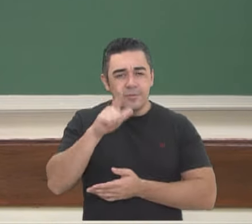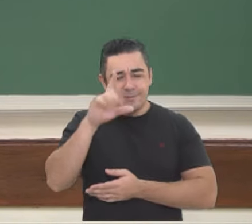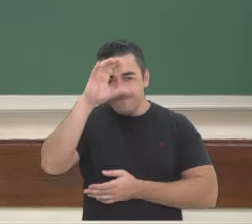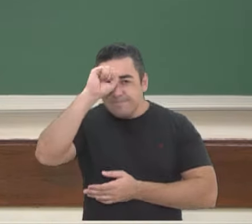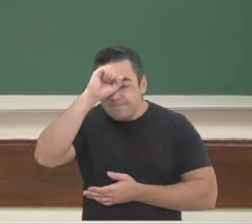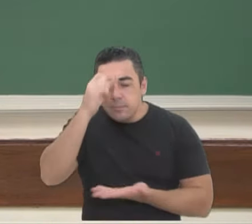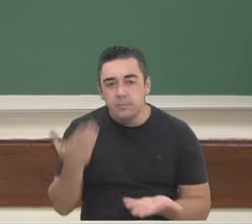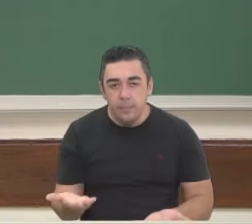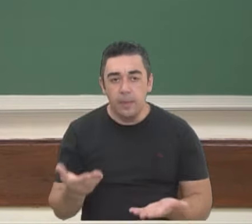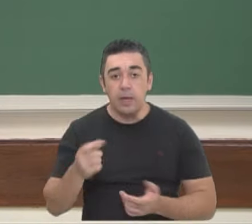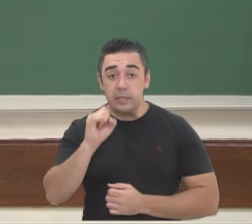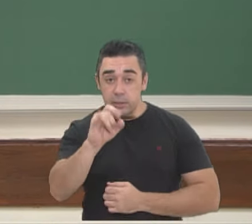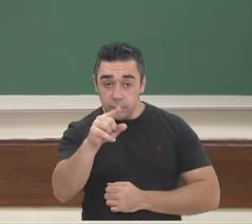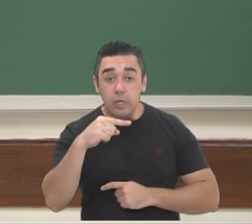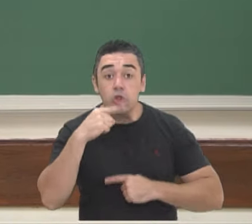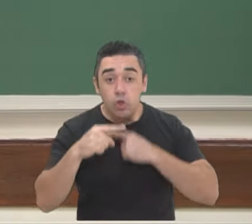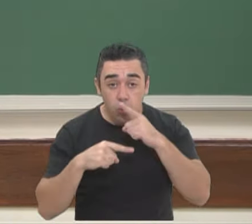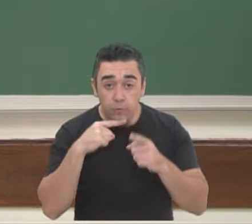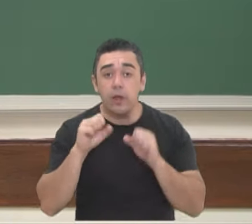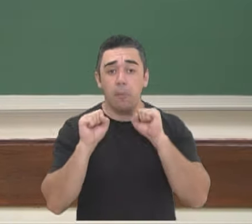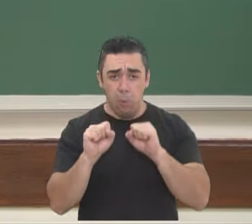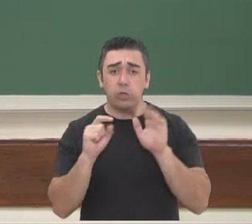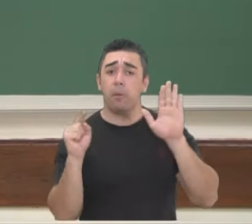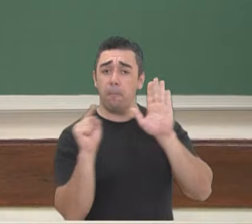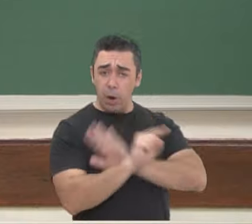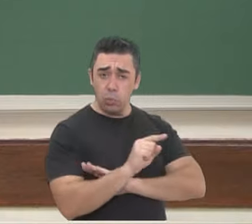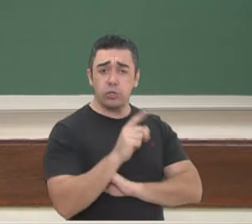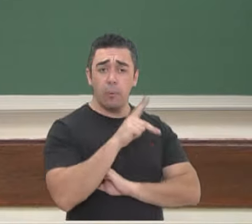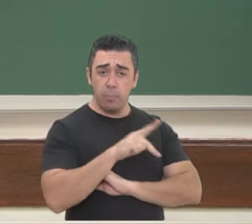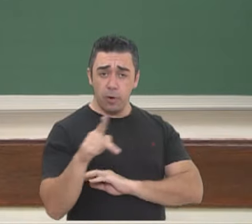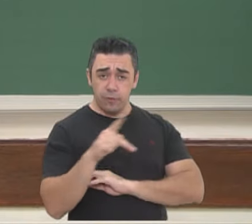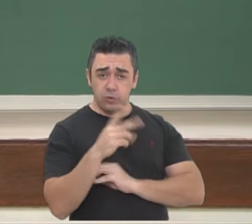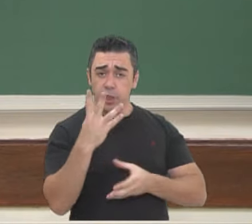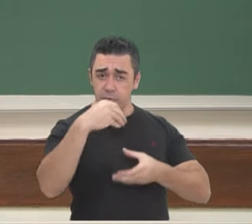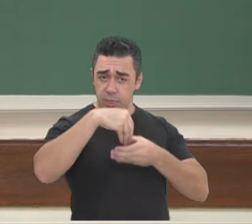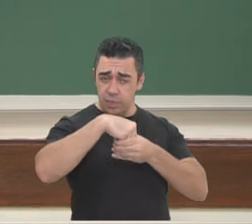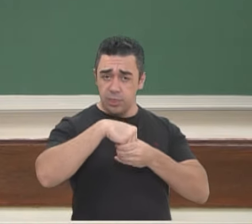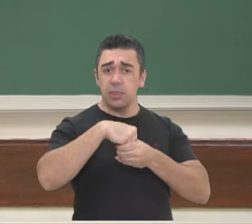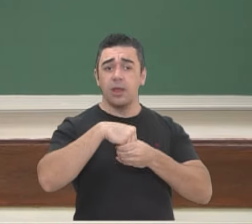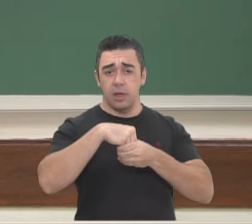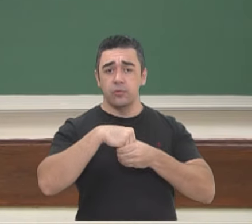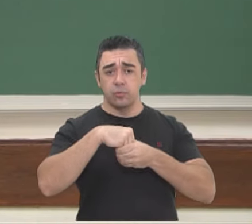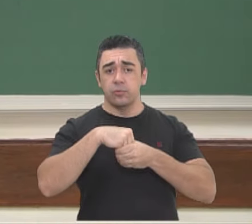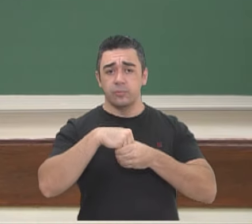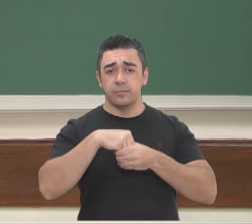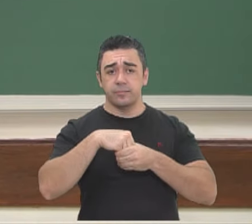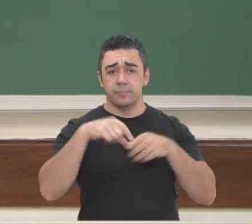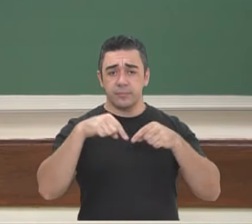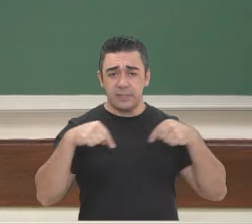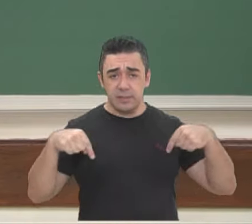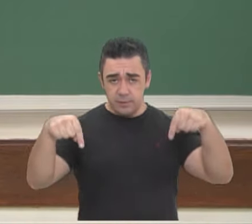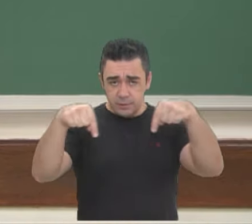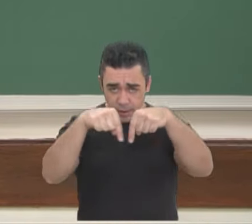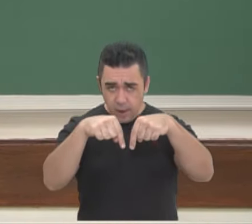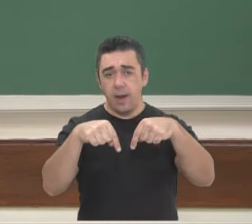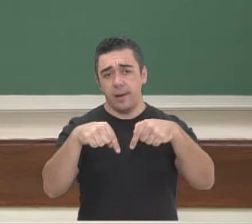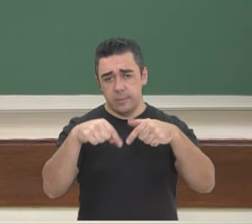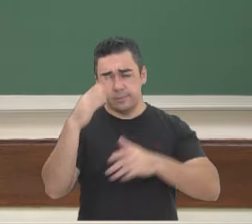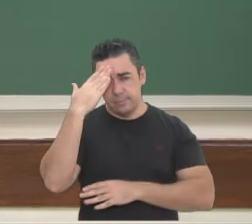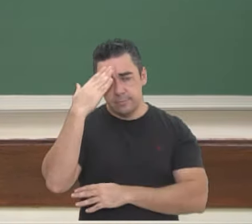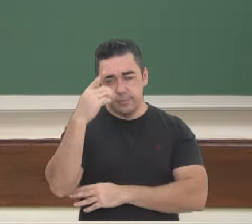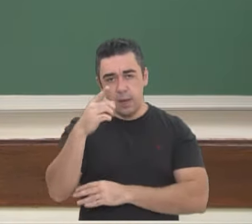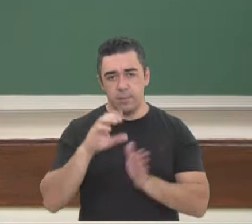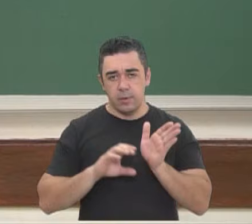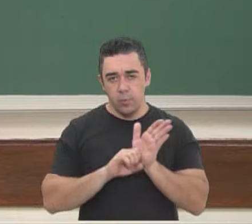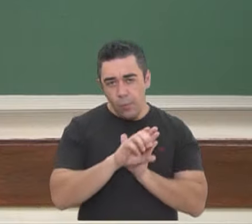ficou alguma dúvida vocês podem retirar com os seus professores né lá no nas alas lá